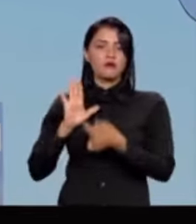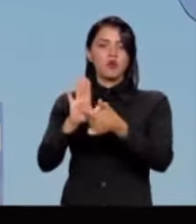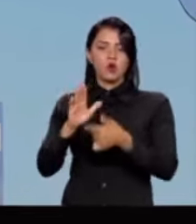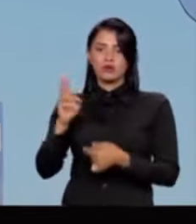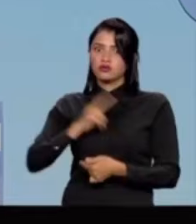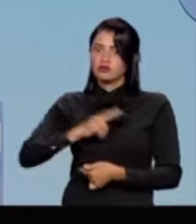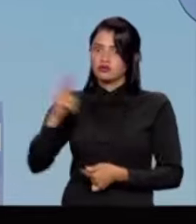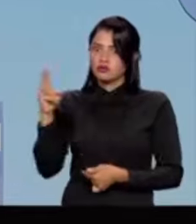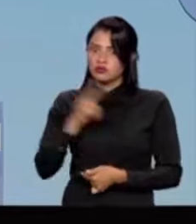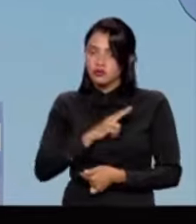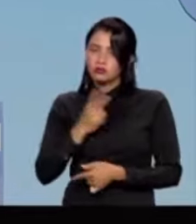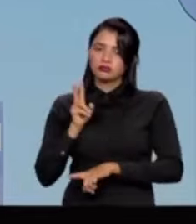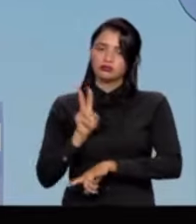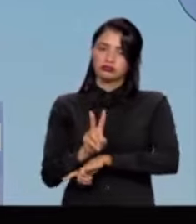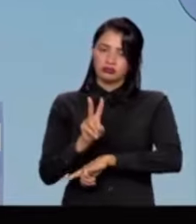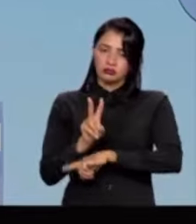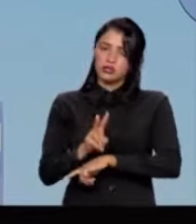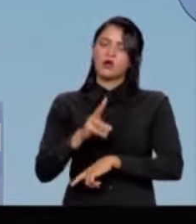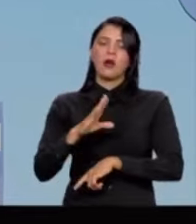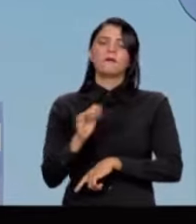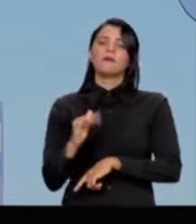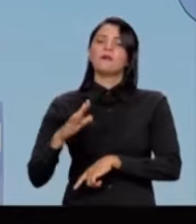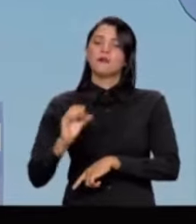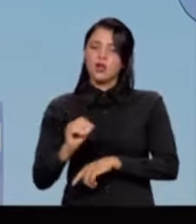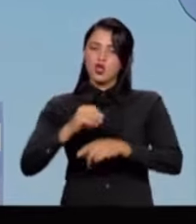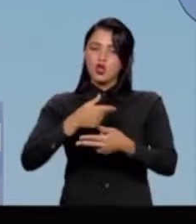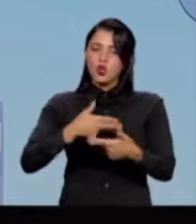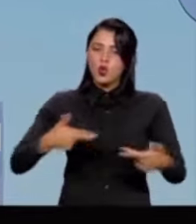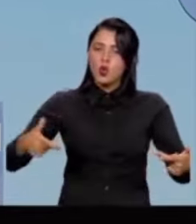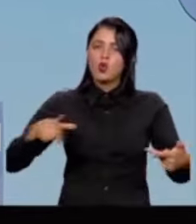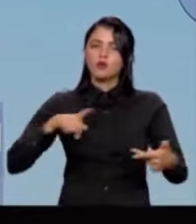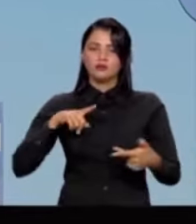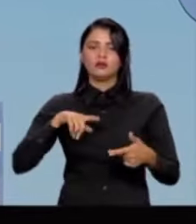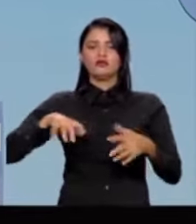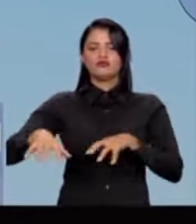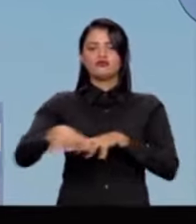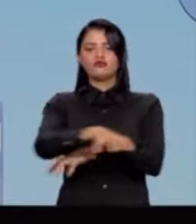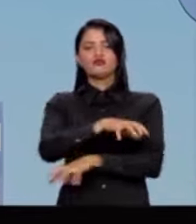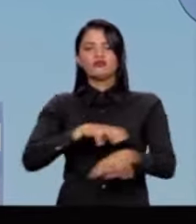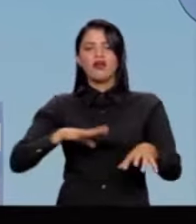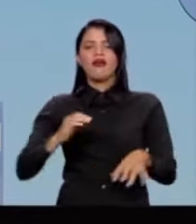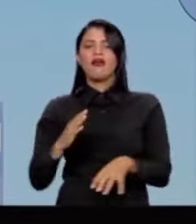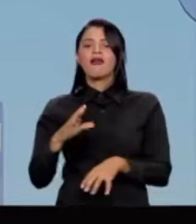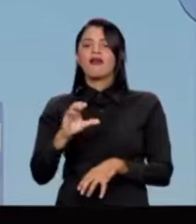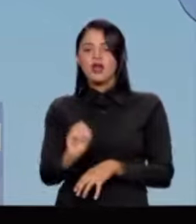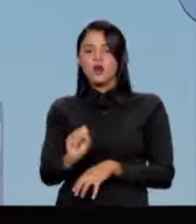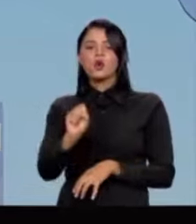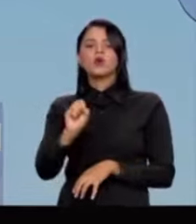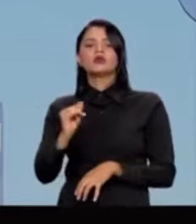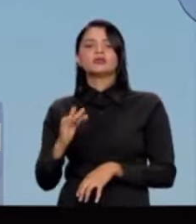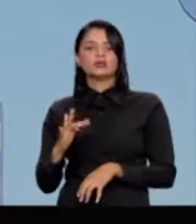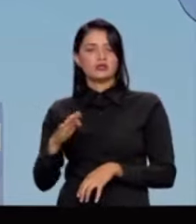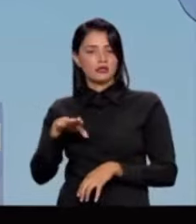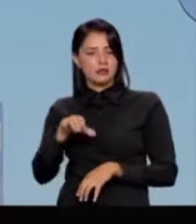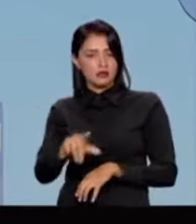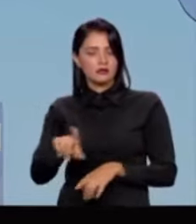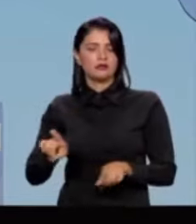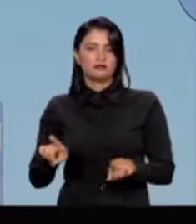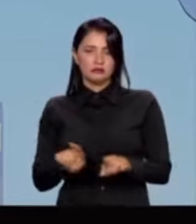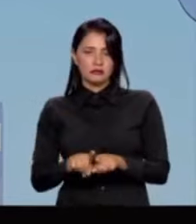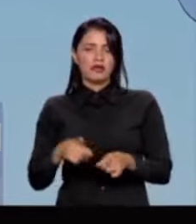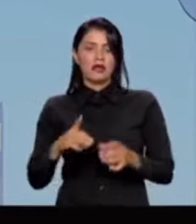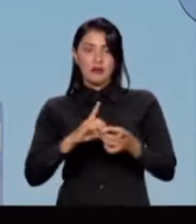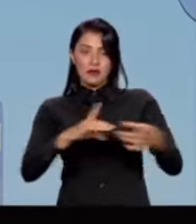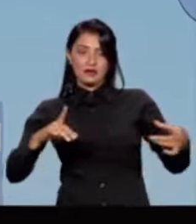em preservar a biodiversidade e os ecossistemas. A crise da democracia semeia a